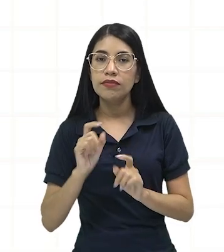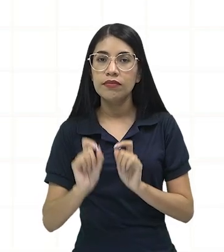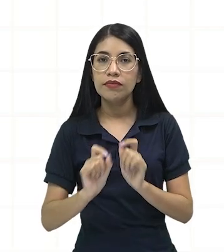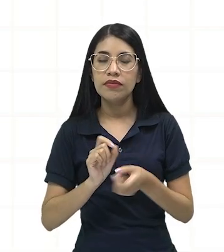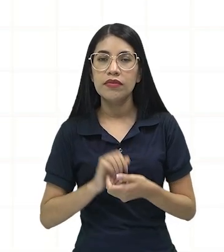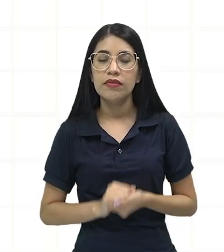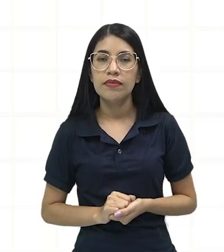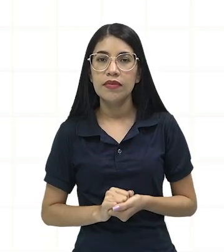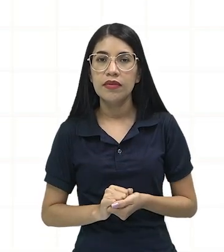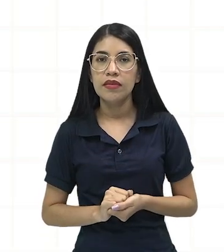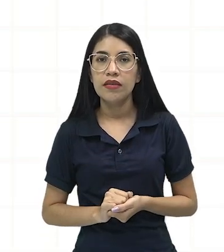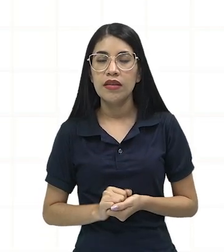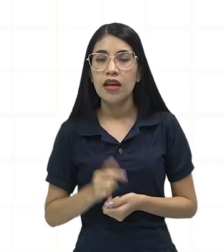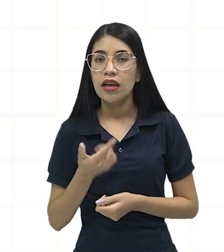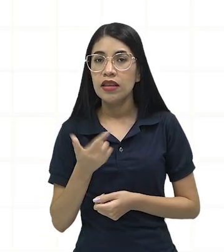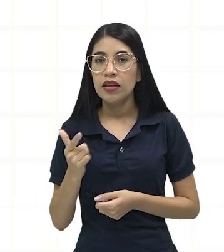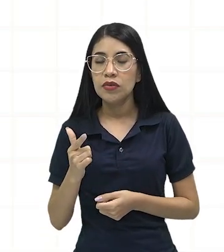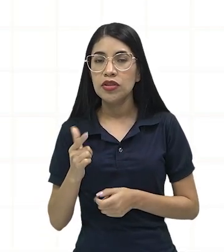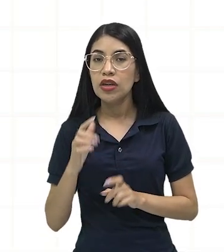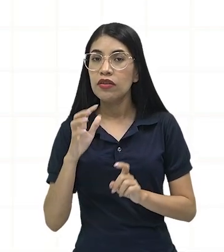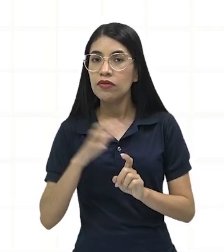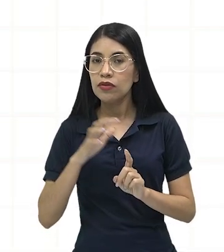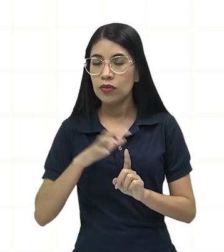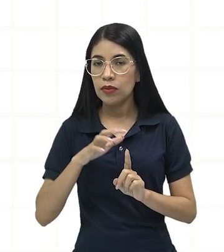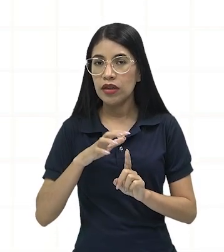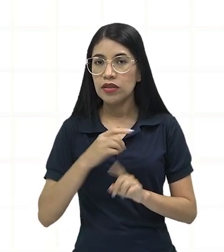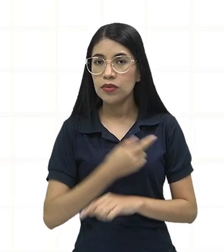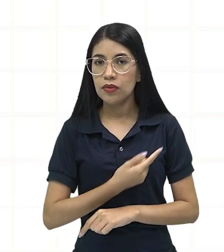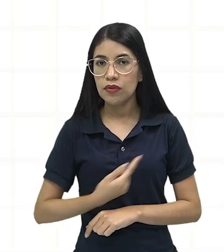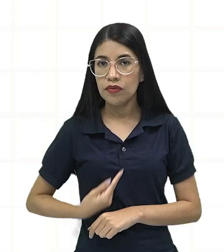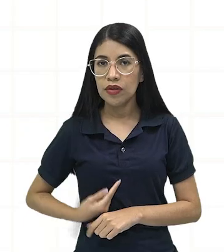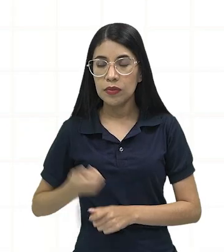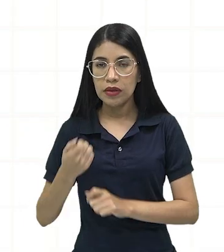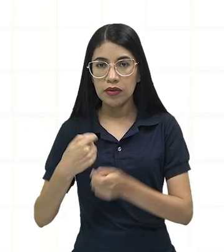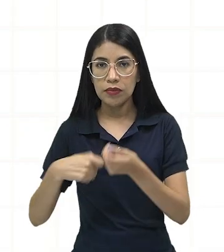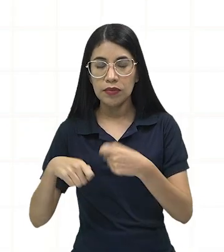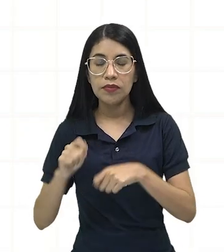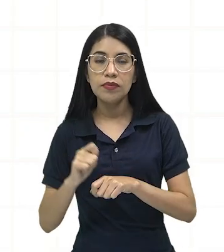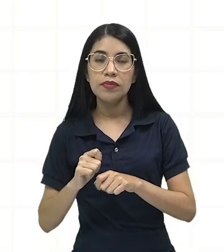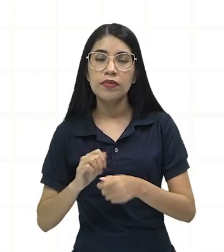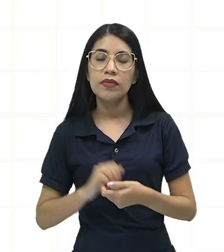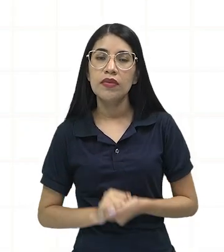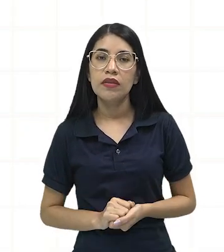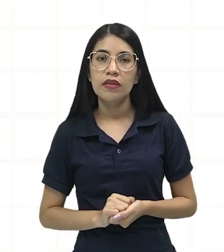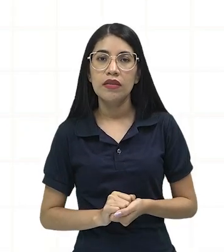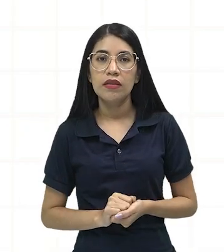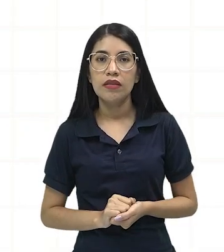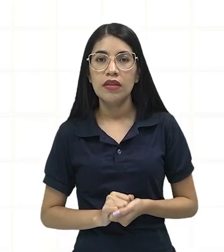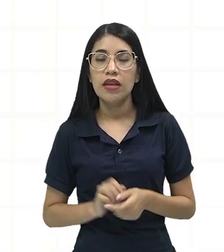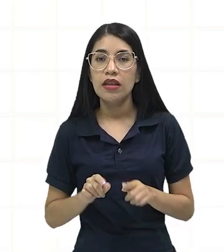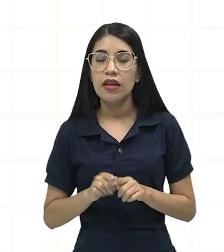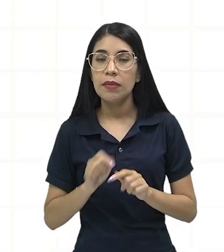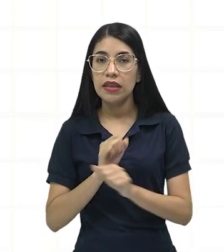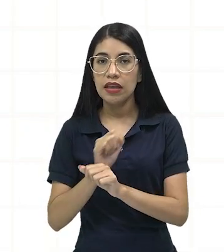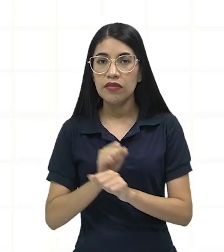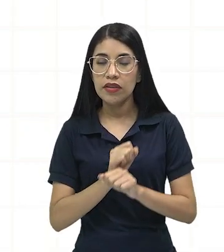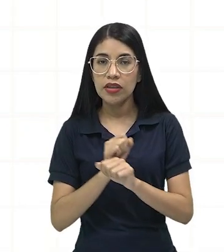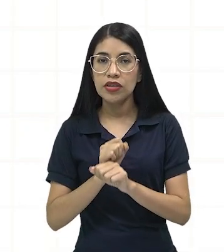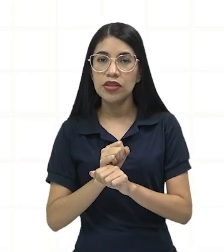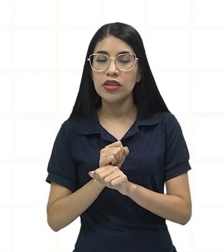pela não intervenção do Estado na economia, a defesa da